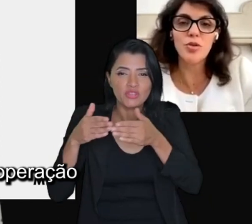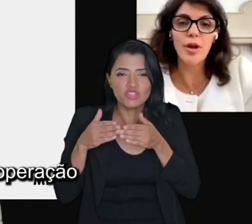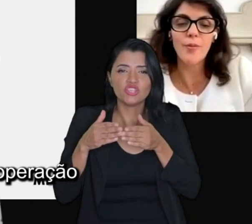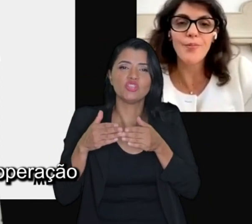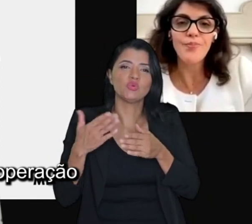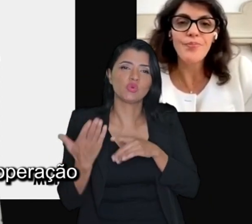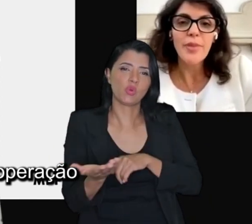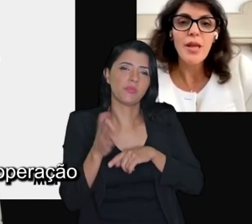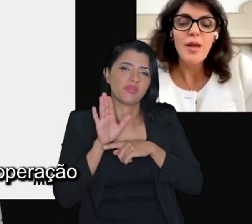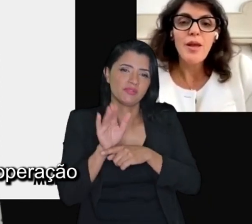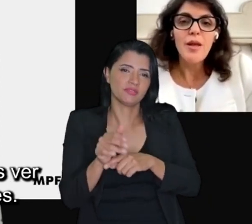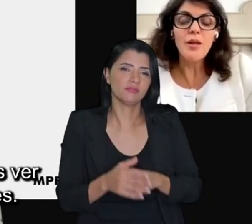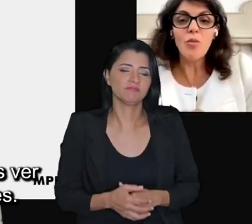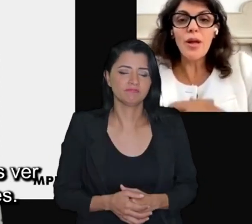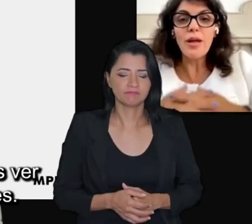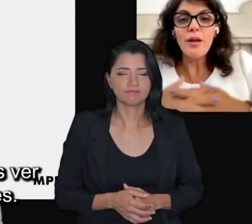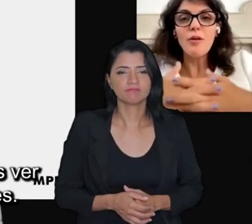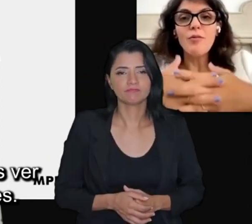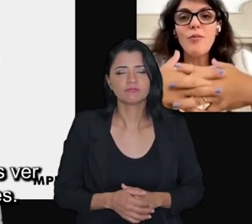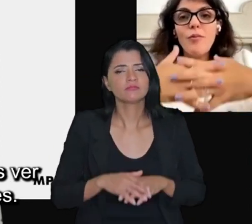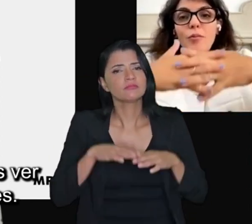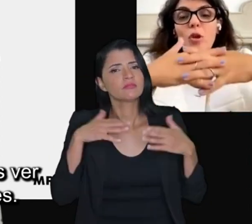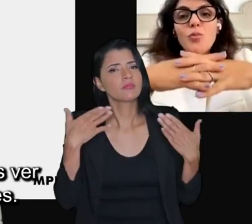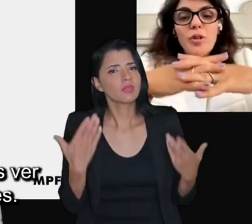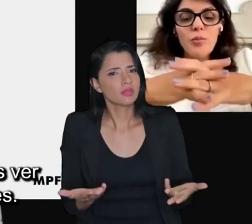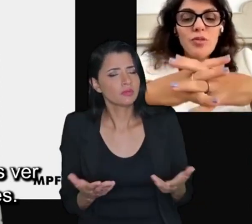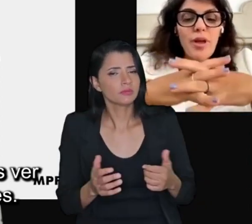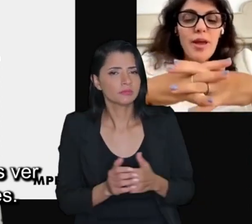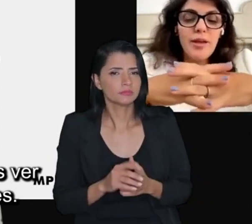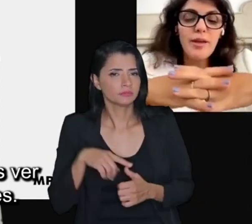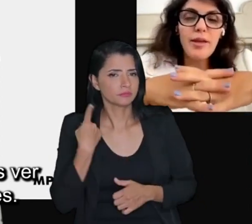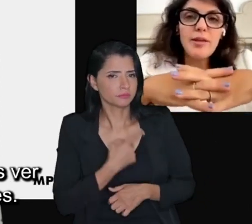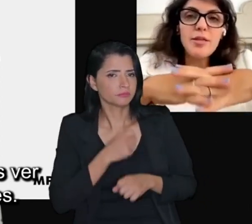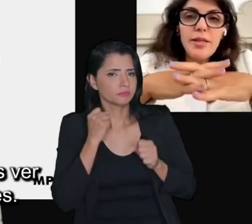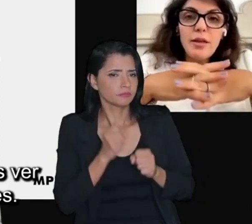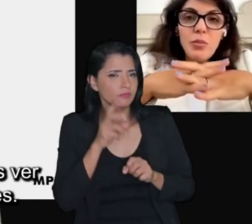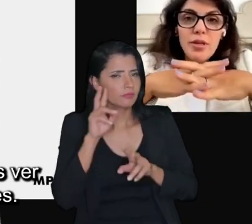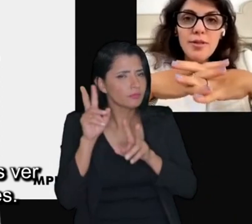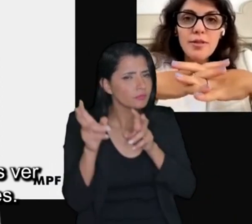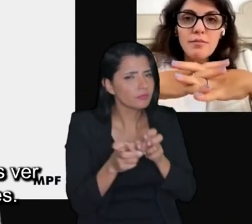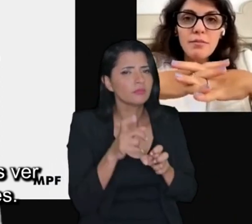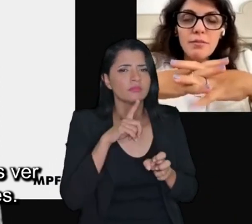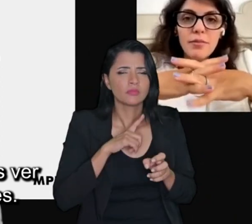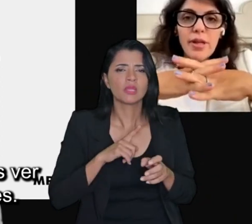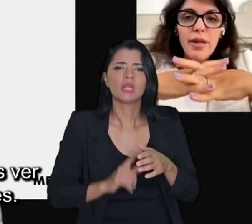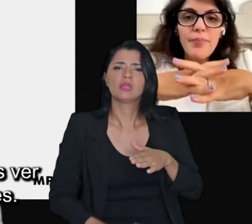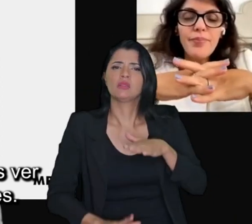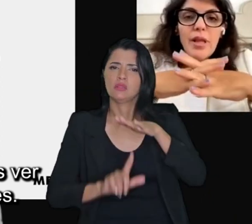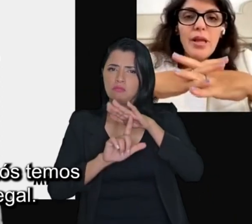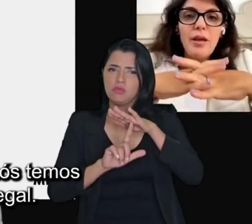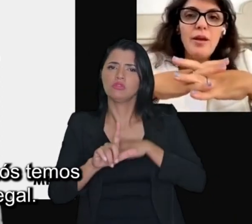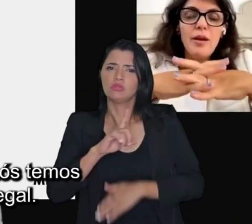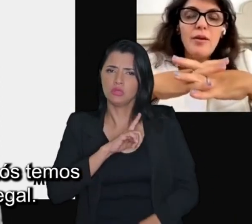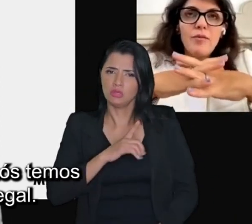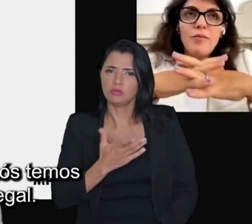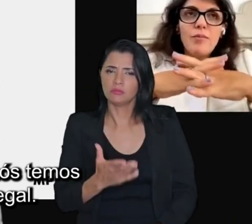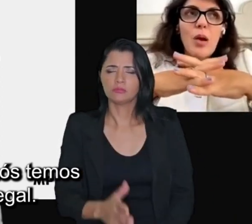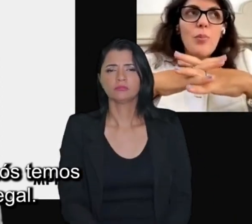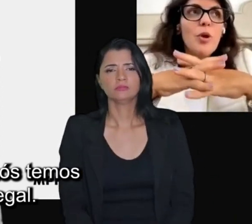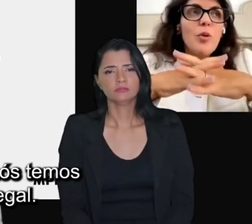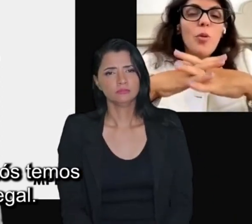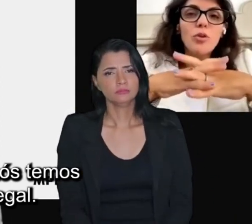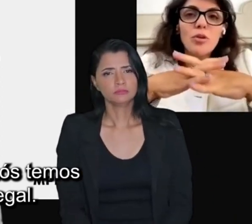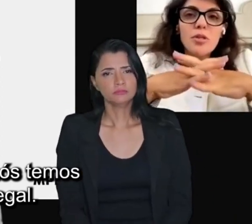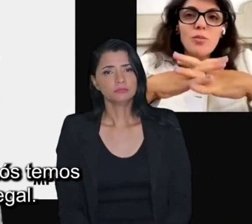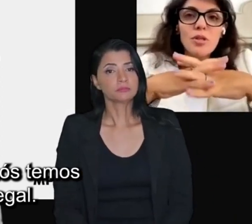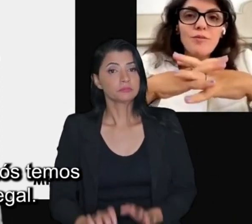cooperação internacional. Então, nós podemos ver que existem limites, né? E